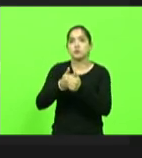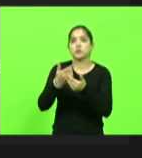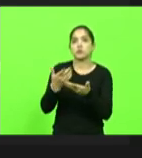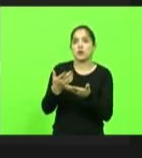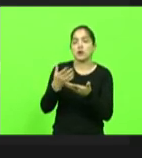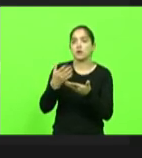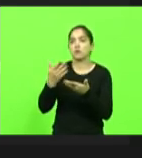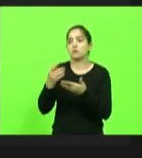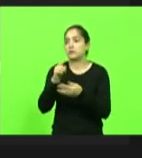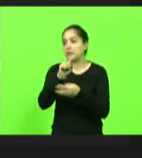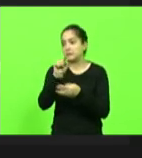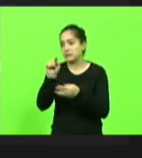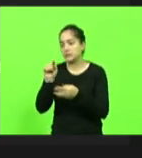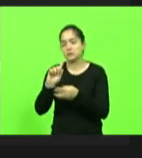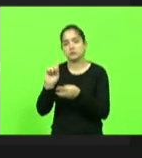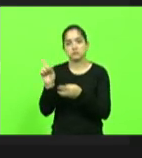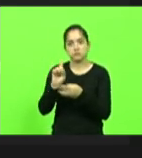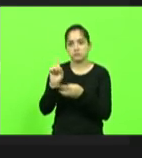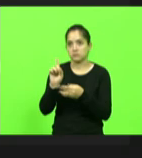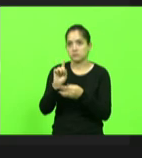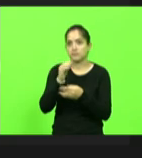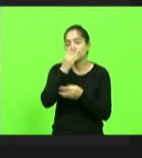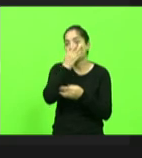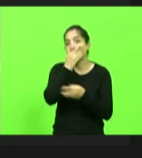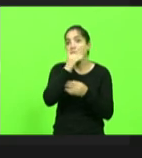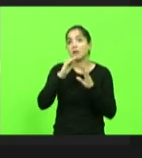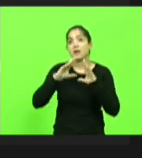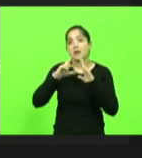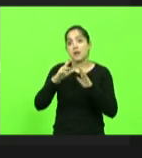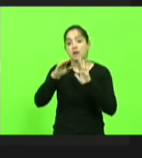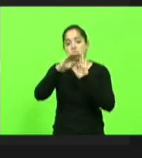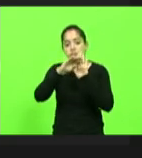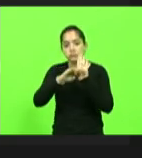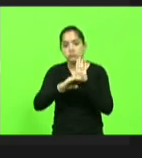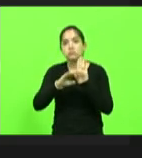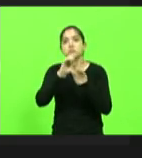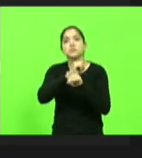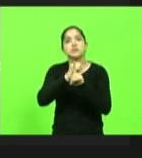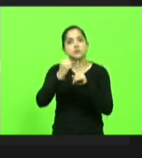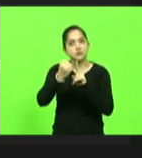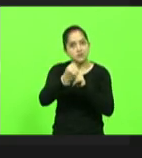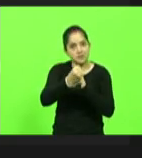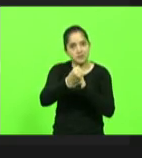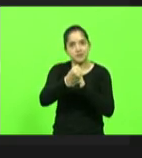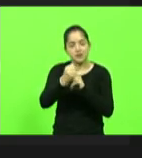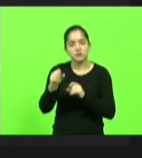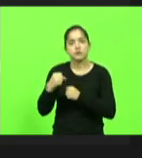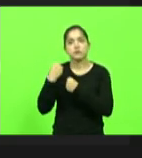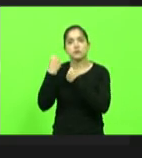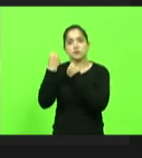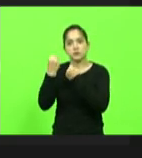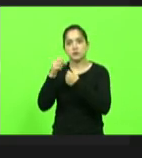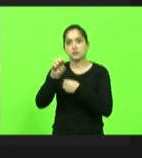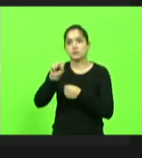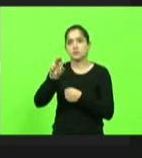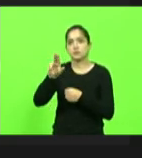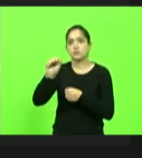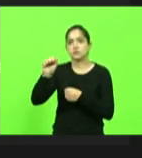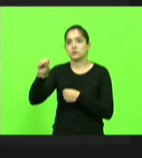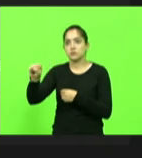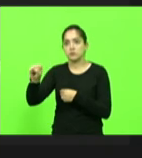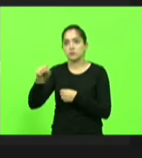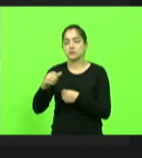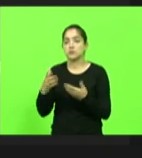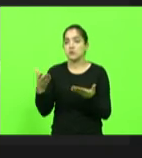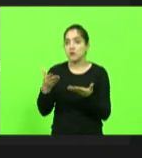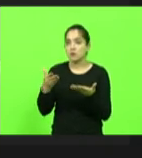ou do Nestor, ou da FECAM. É uma pauta da sociedade catarinense, o fortalecimento do SUAS. E, portanto, eu gostaria